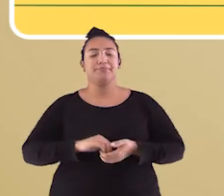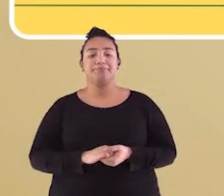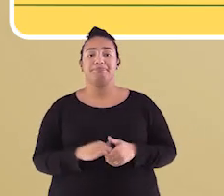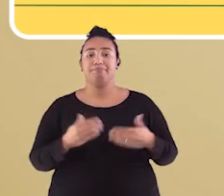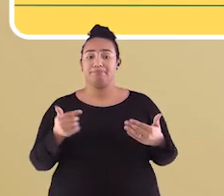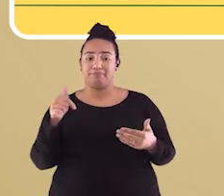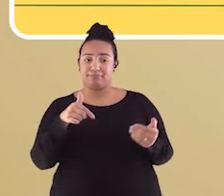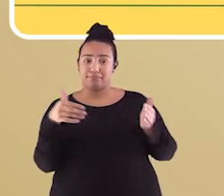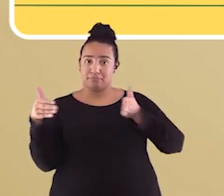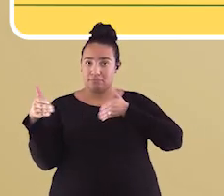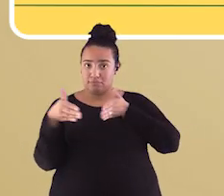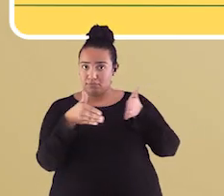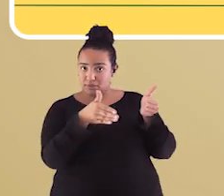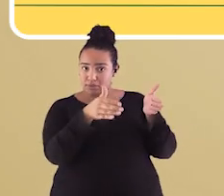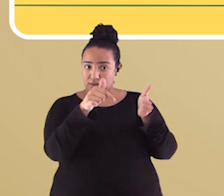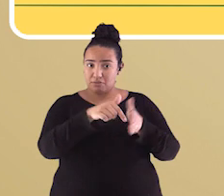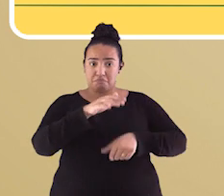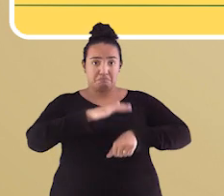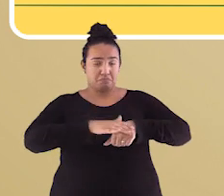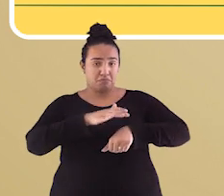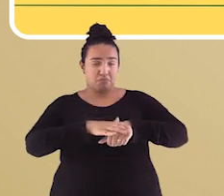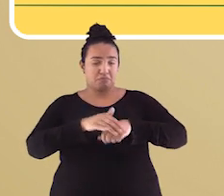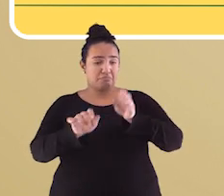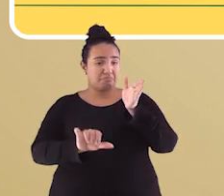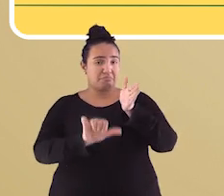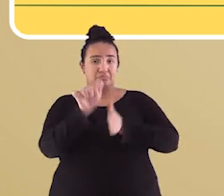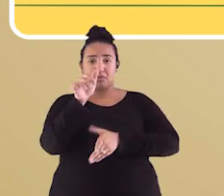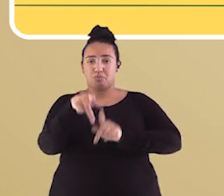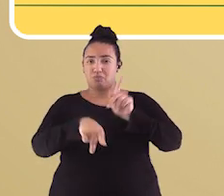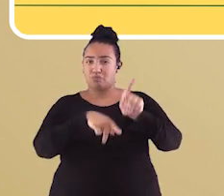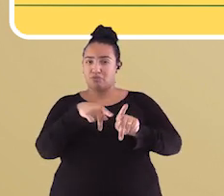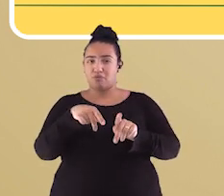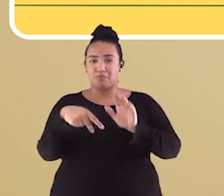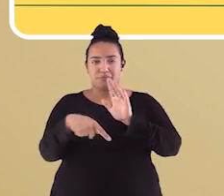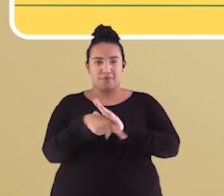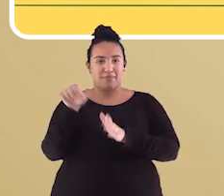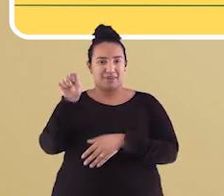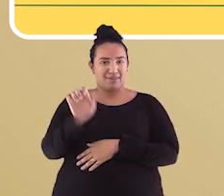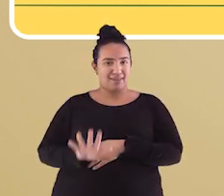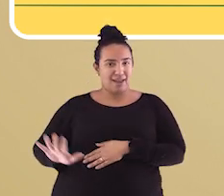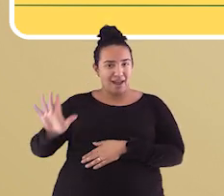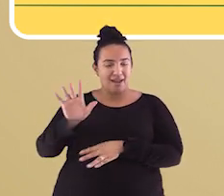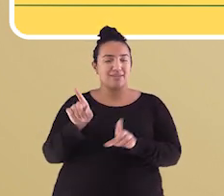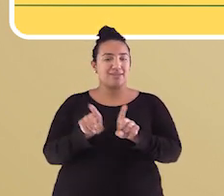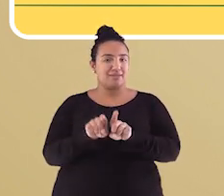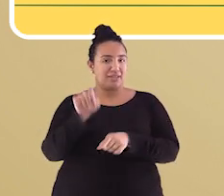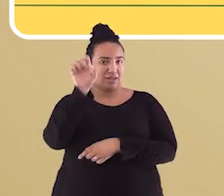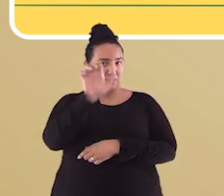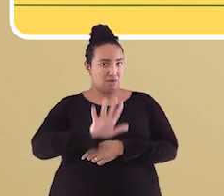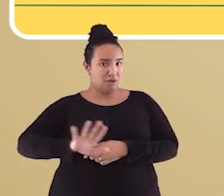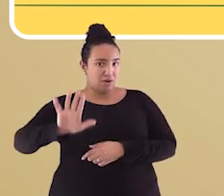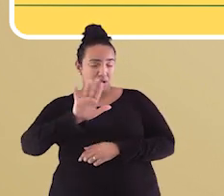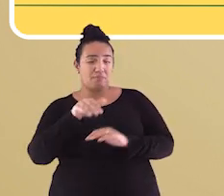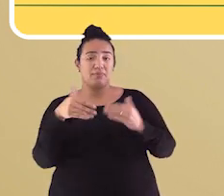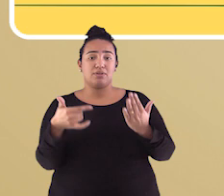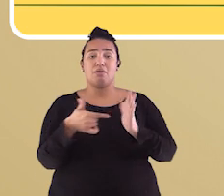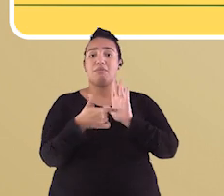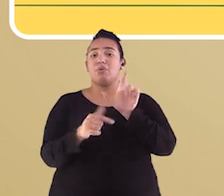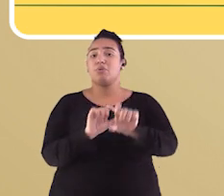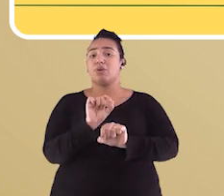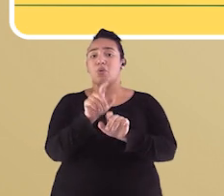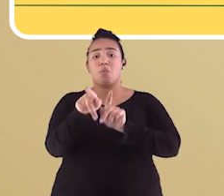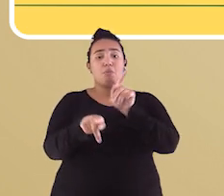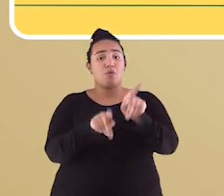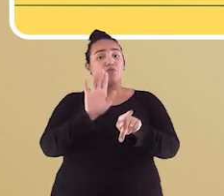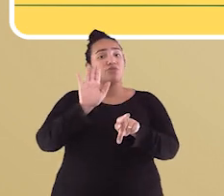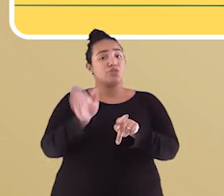Essa rota da seda, feita pelos primeiros povos asiáticos e europeus, mostra que os povos já se dividiam no